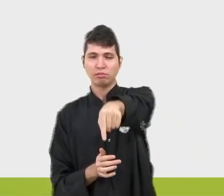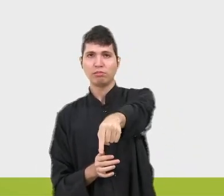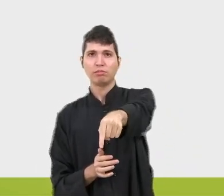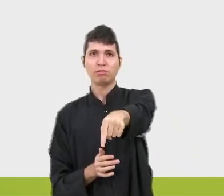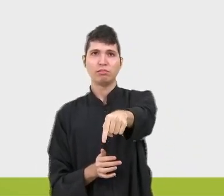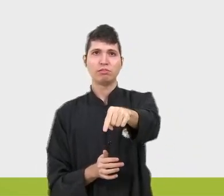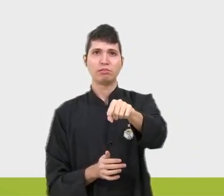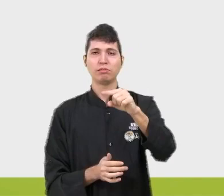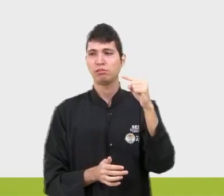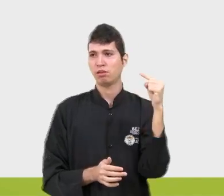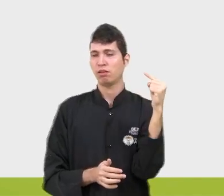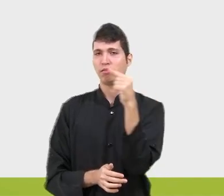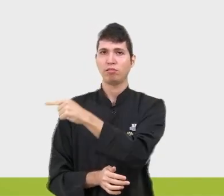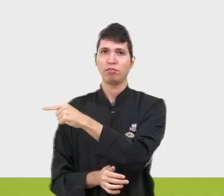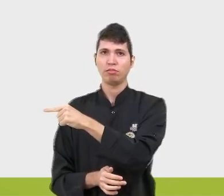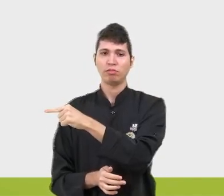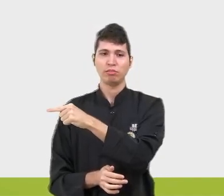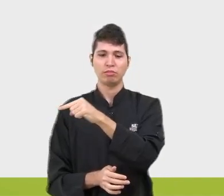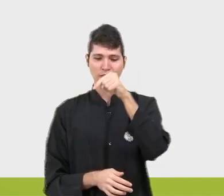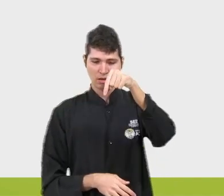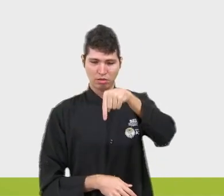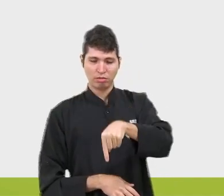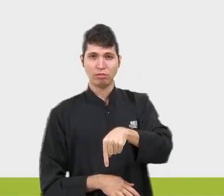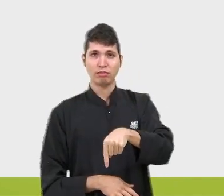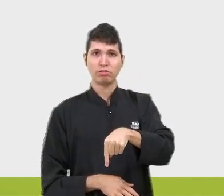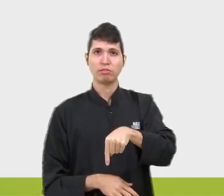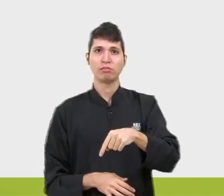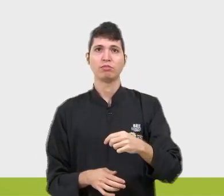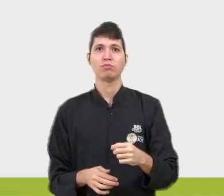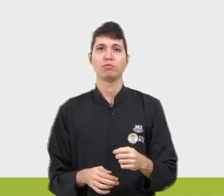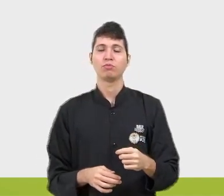né, ele, todos esses,